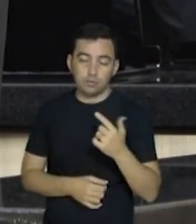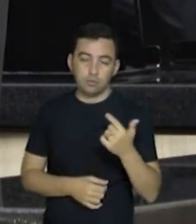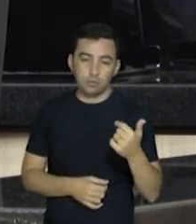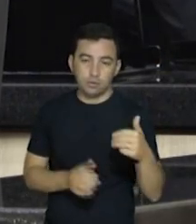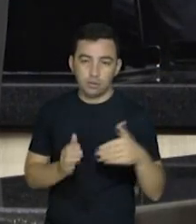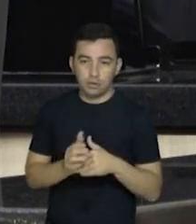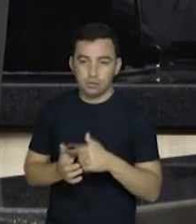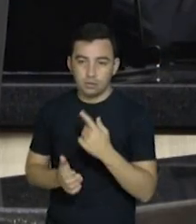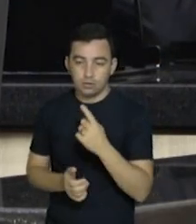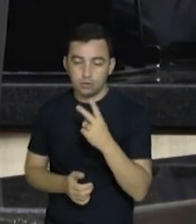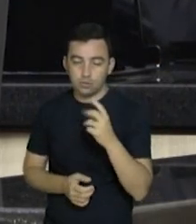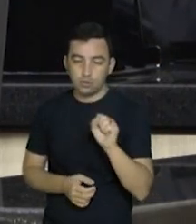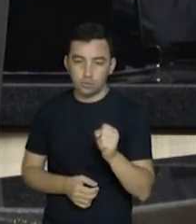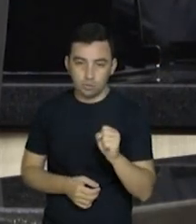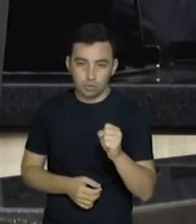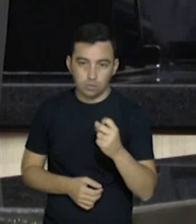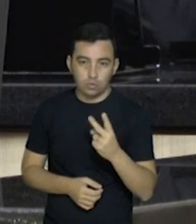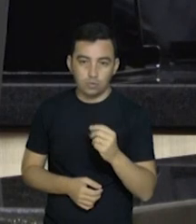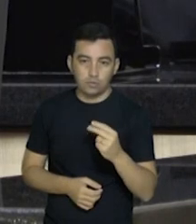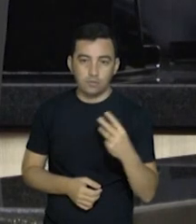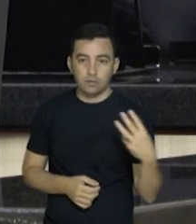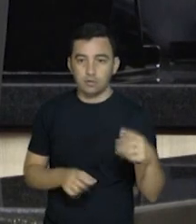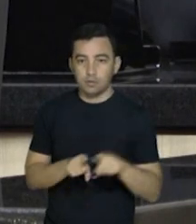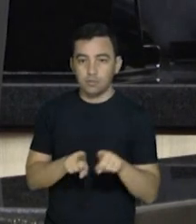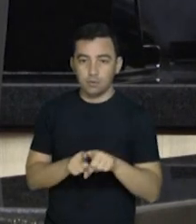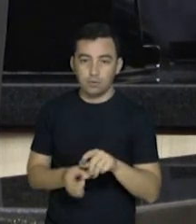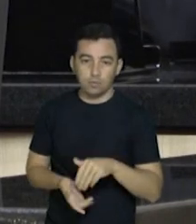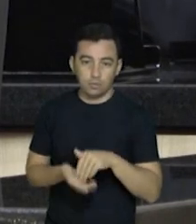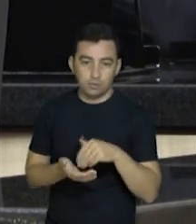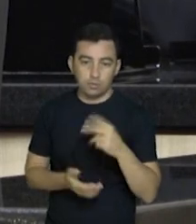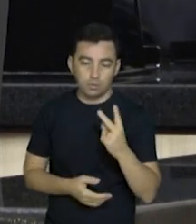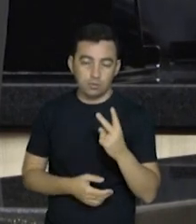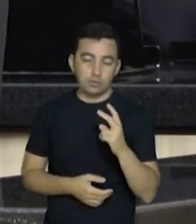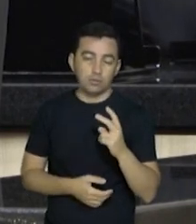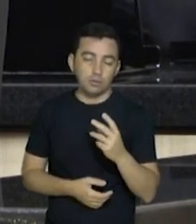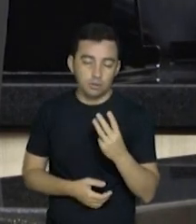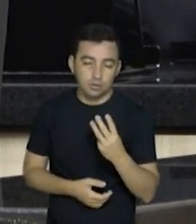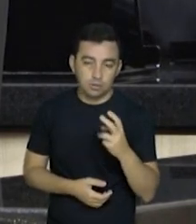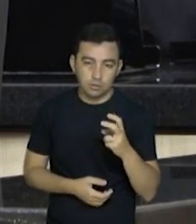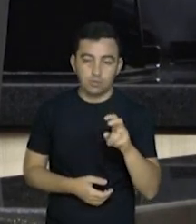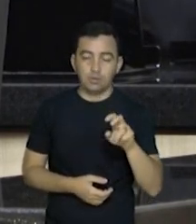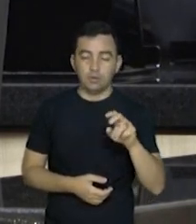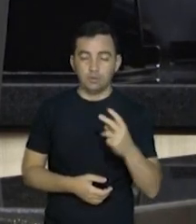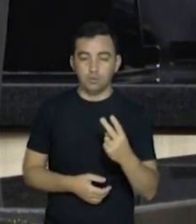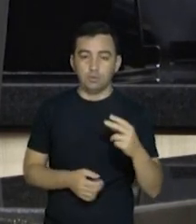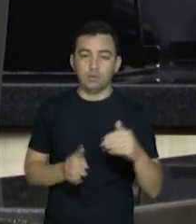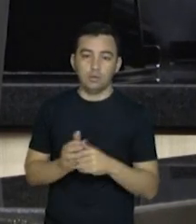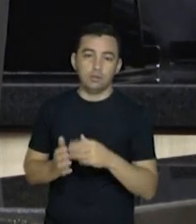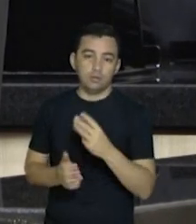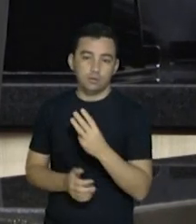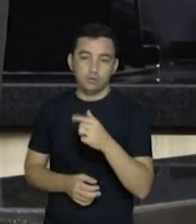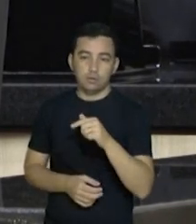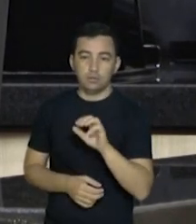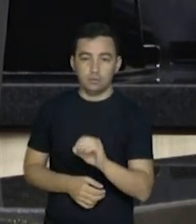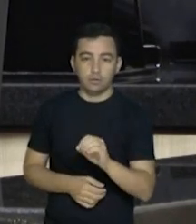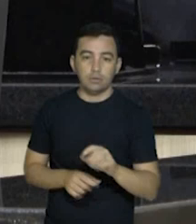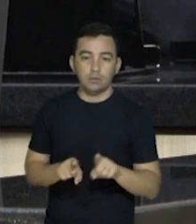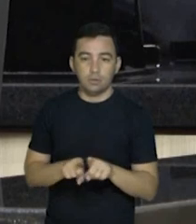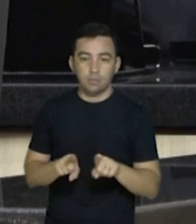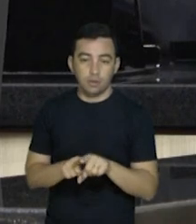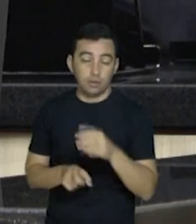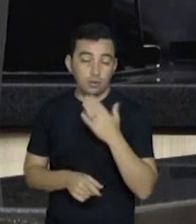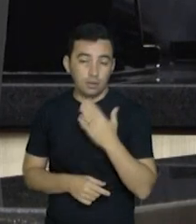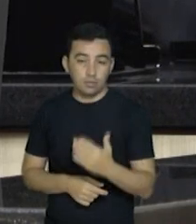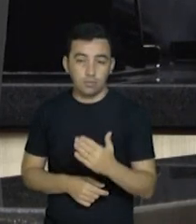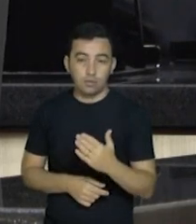118 de 2023 as moções 352 a 370 2023 e os requerimentos